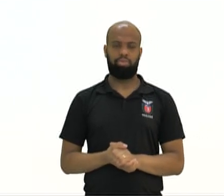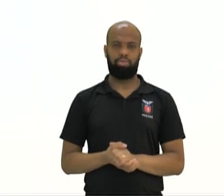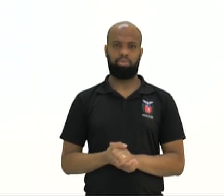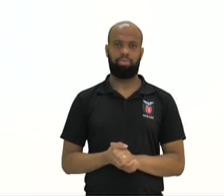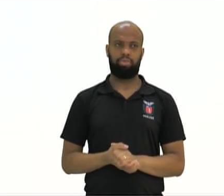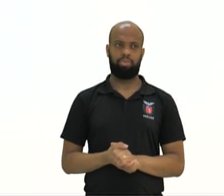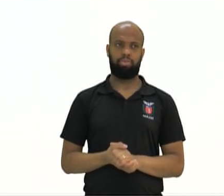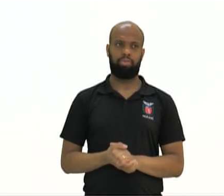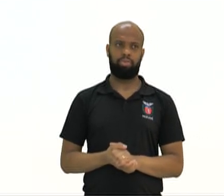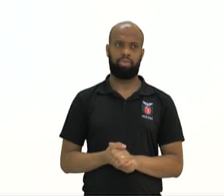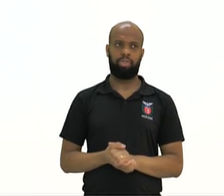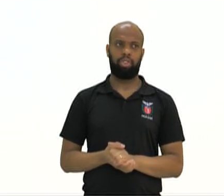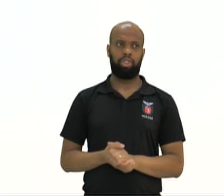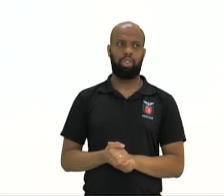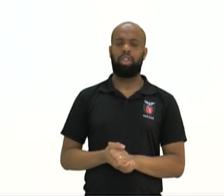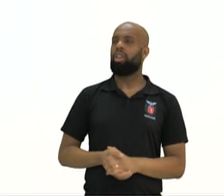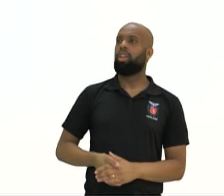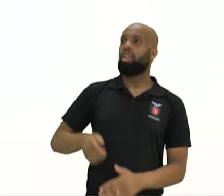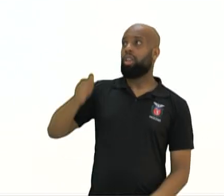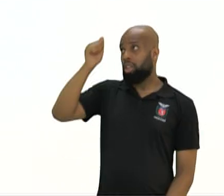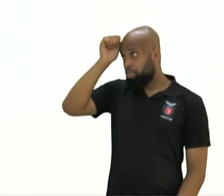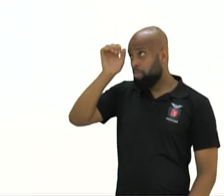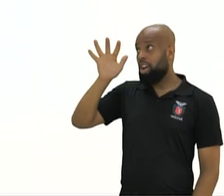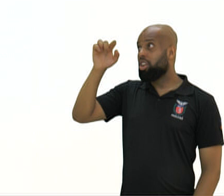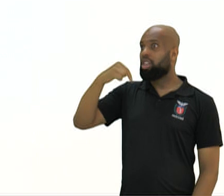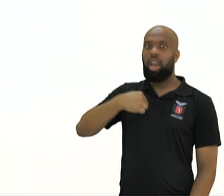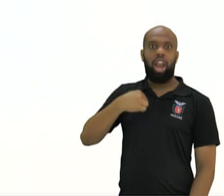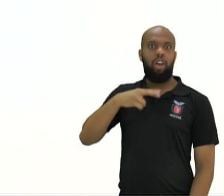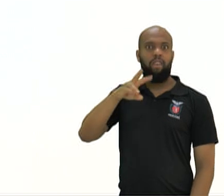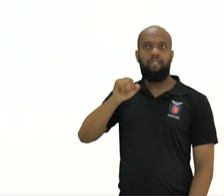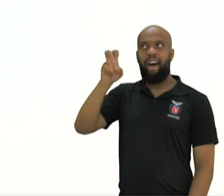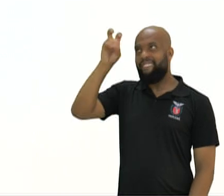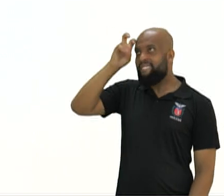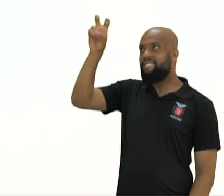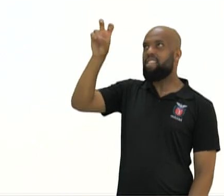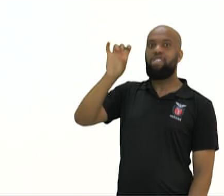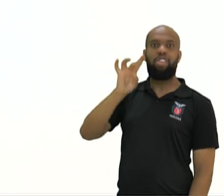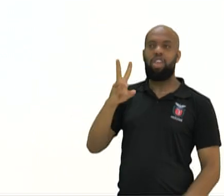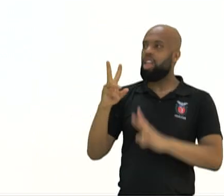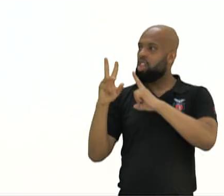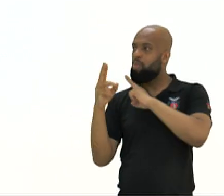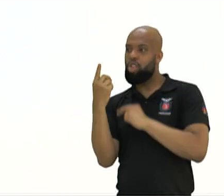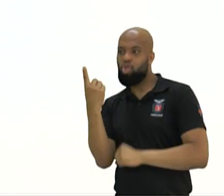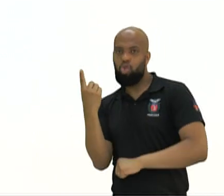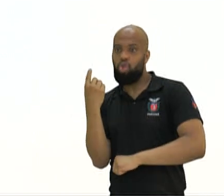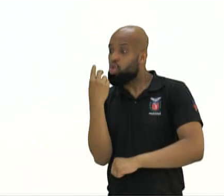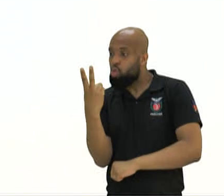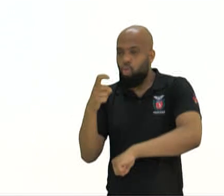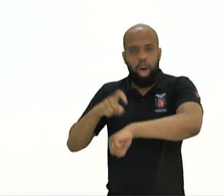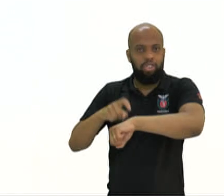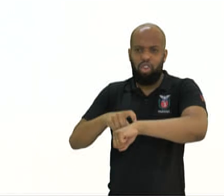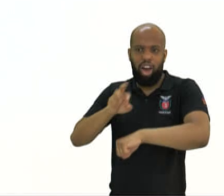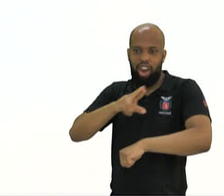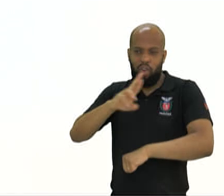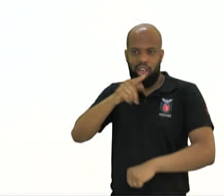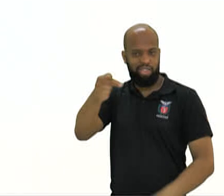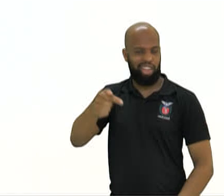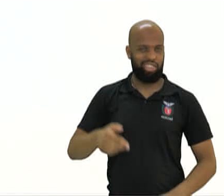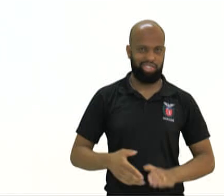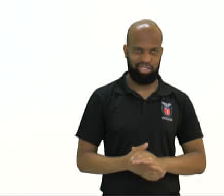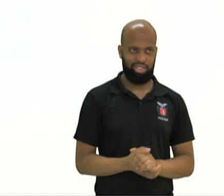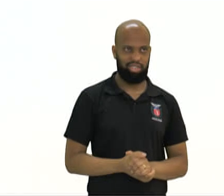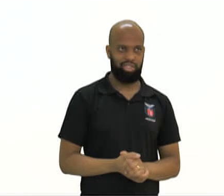of 7. Imagine quão gênio eu vou ser tendo apenas 2 horas de sono ao invés de 7.